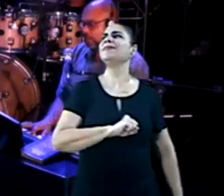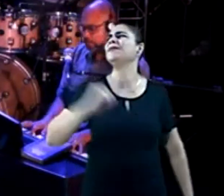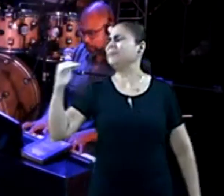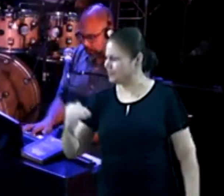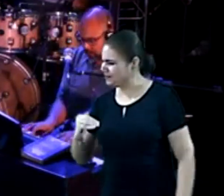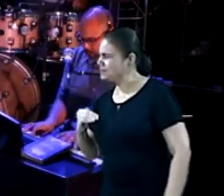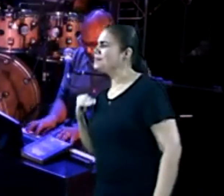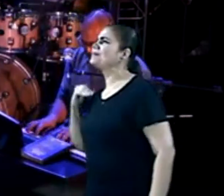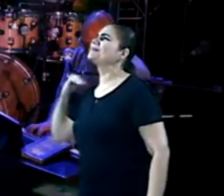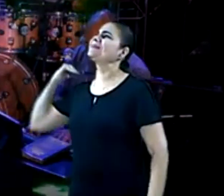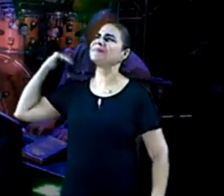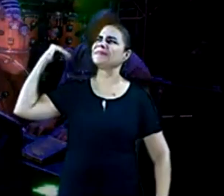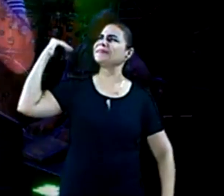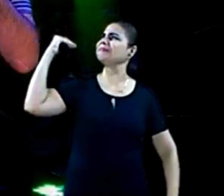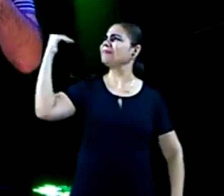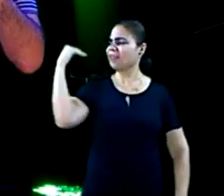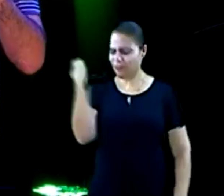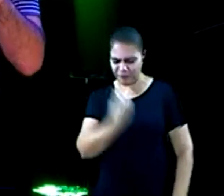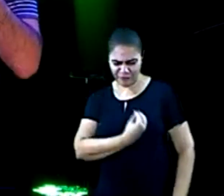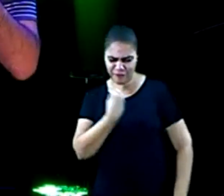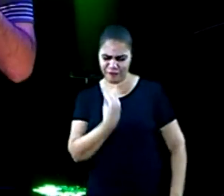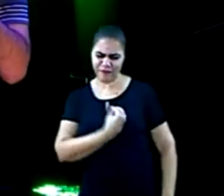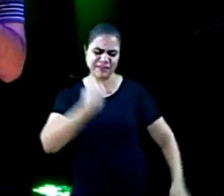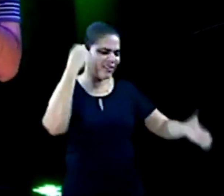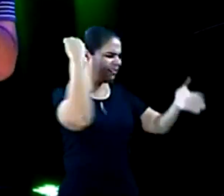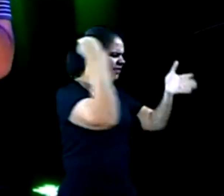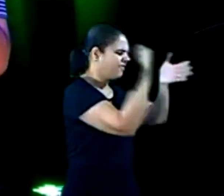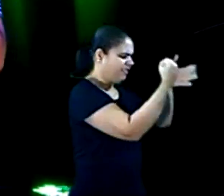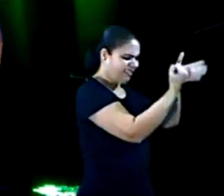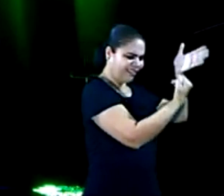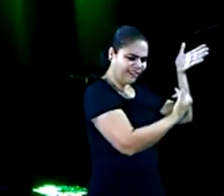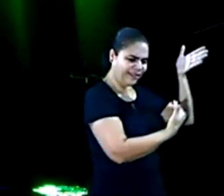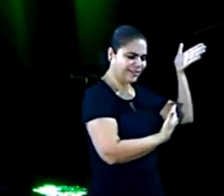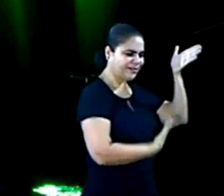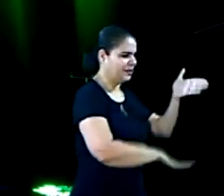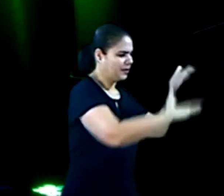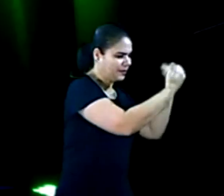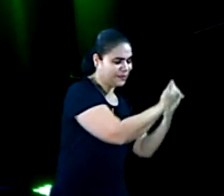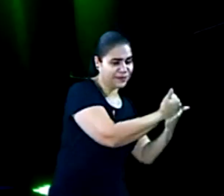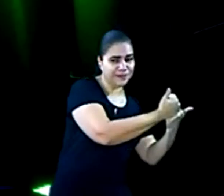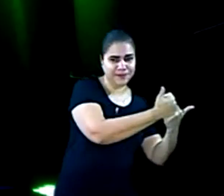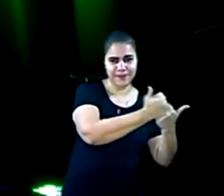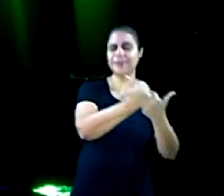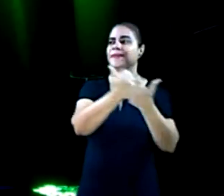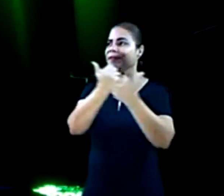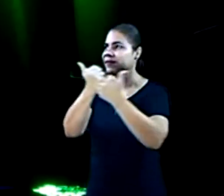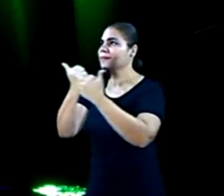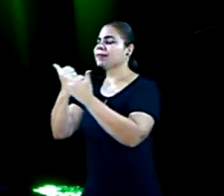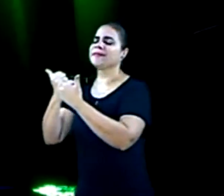ter, de entregar a própria vida sem temer.